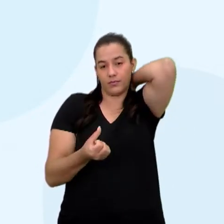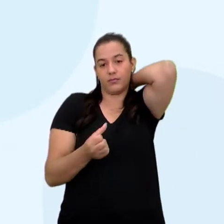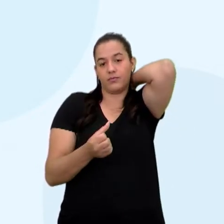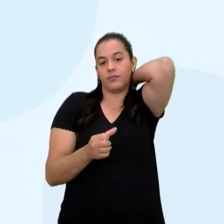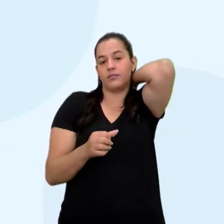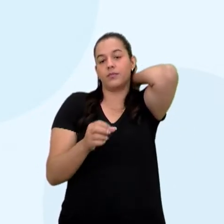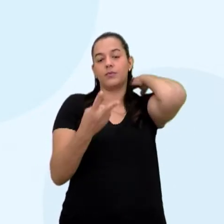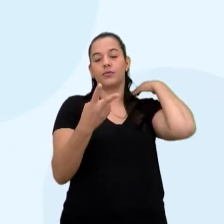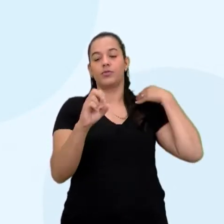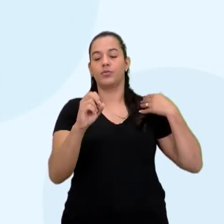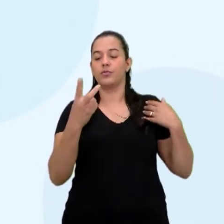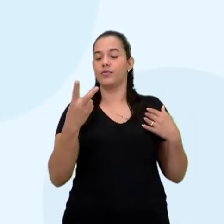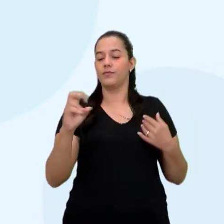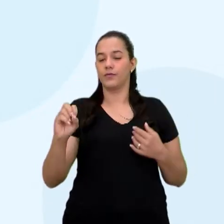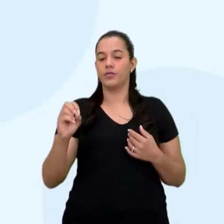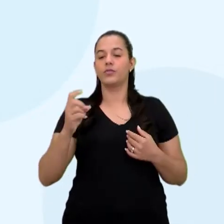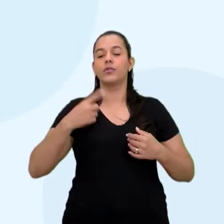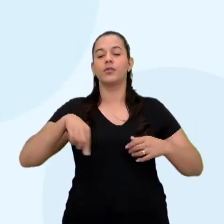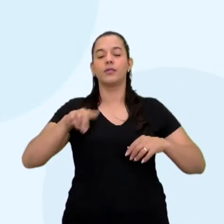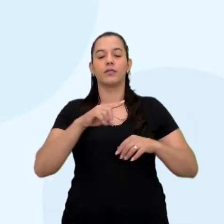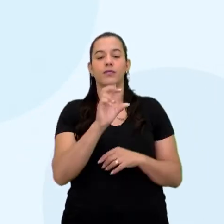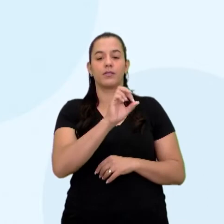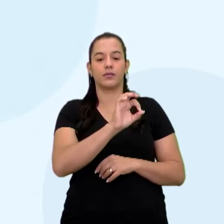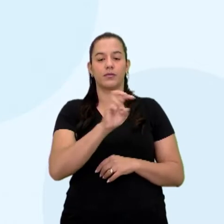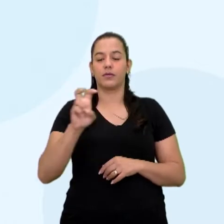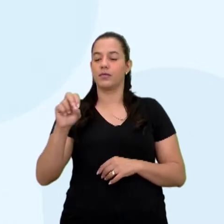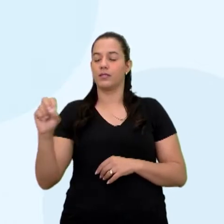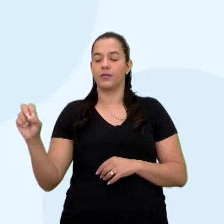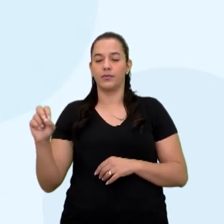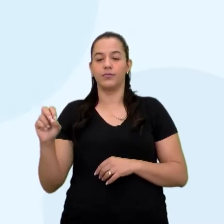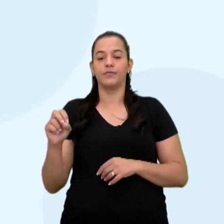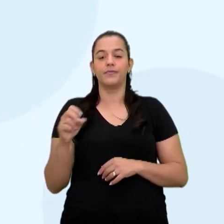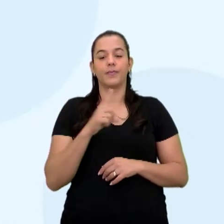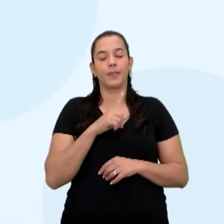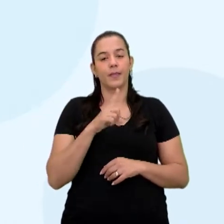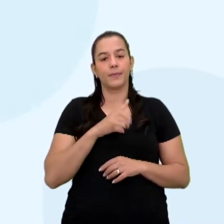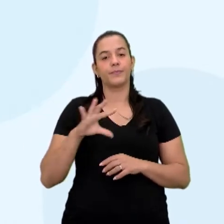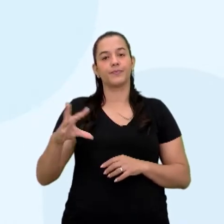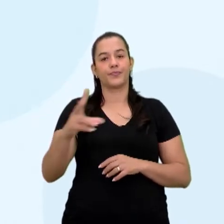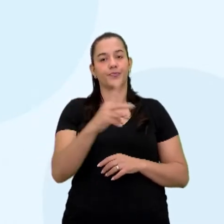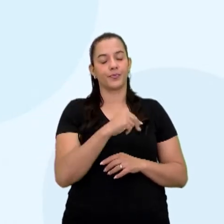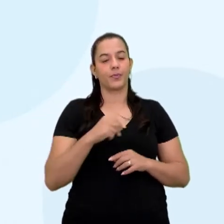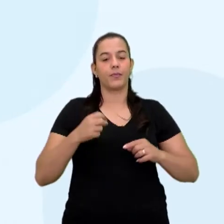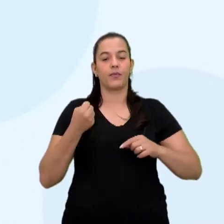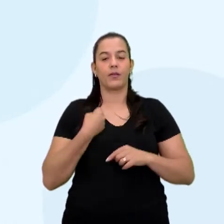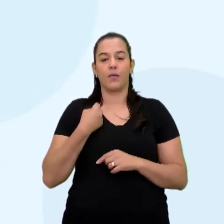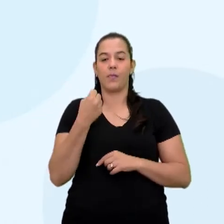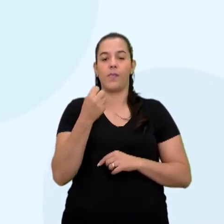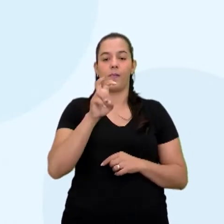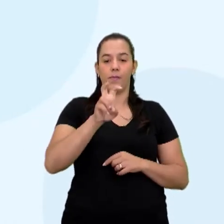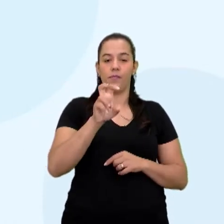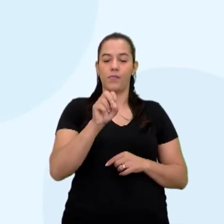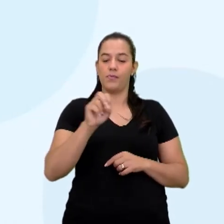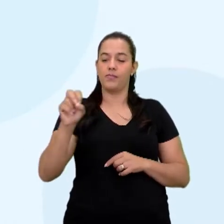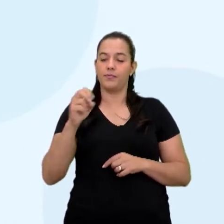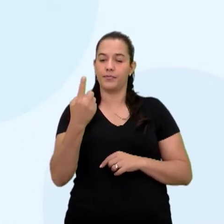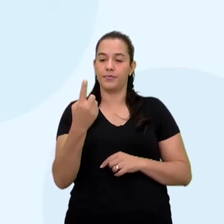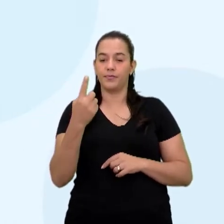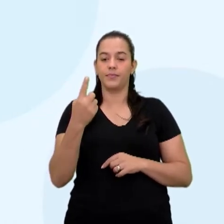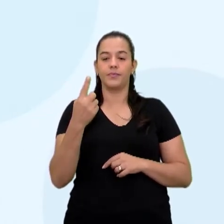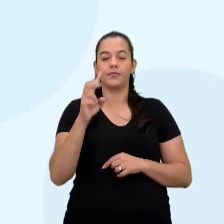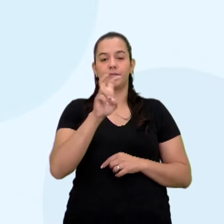0,500, Então aí ficou aí numa média aí de 0,501, de 2012